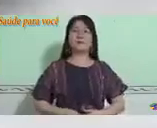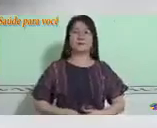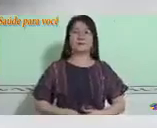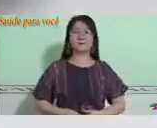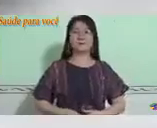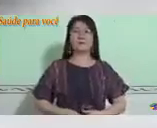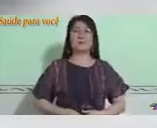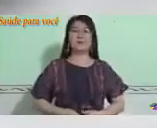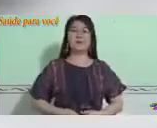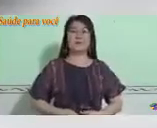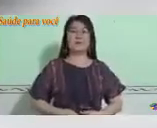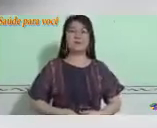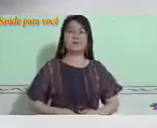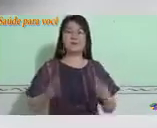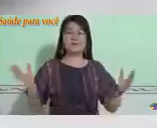acento agudo